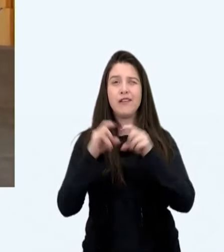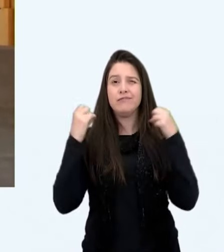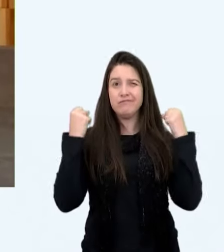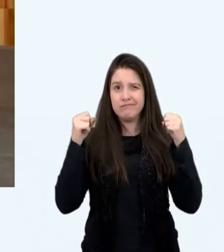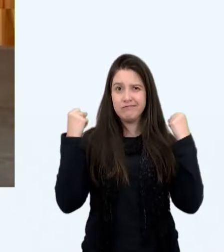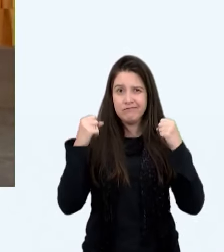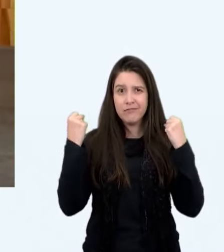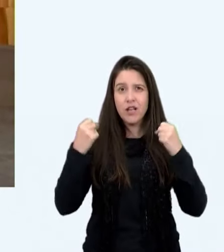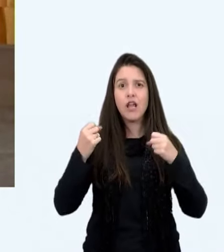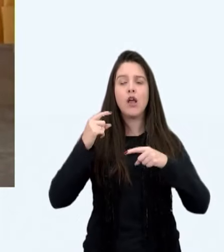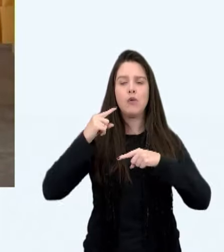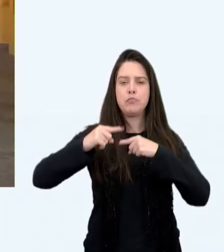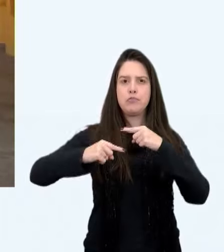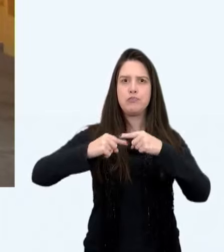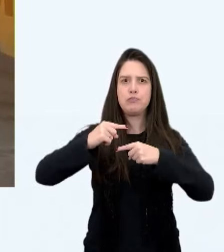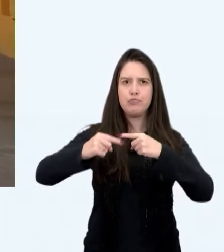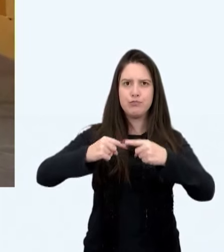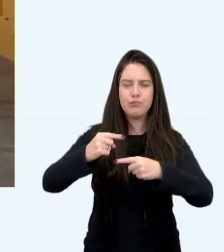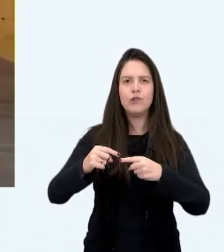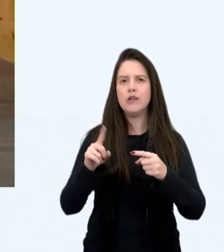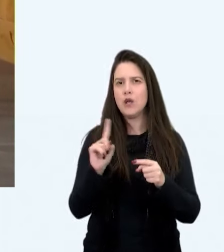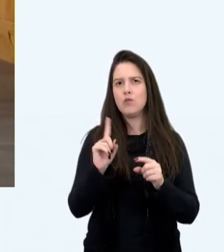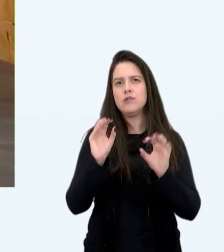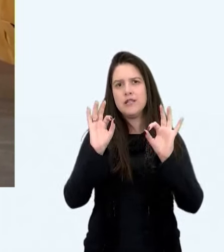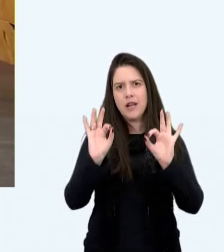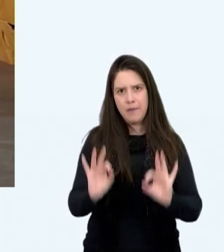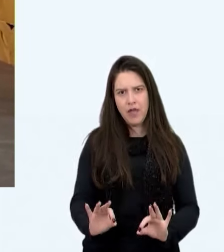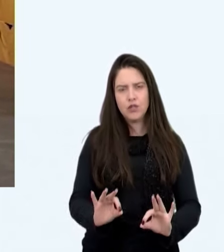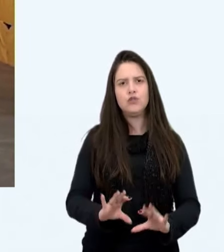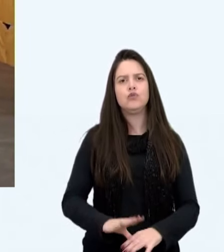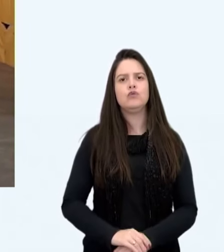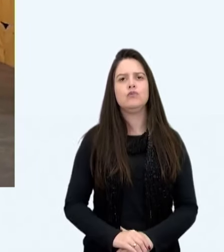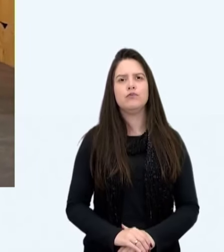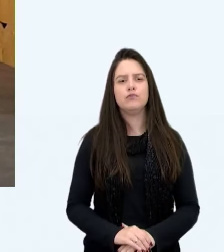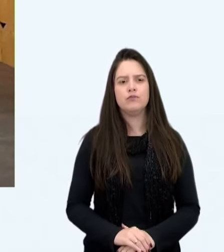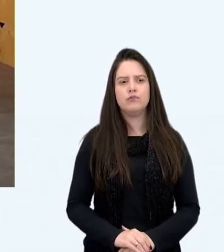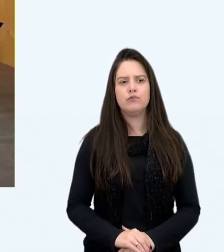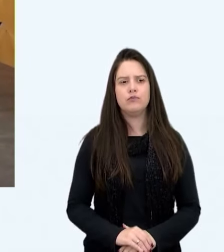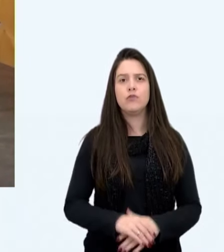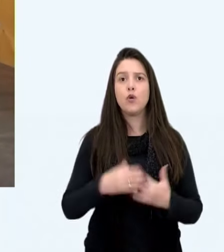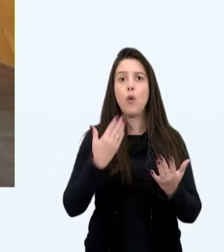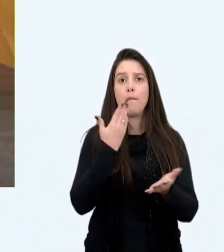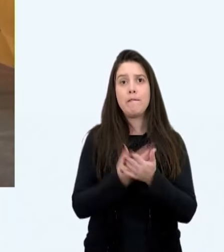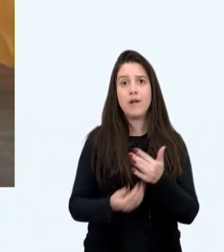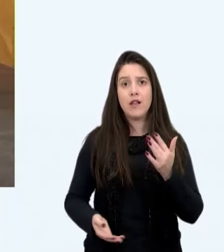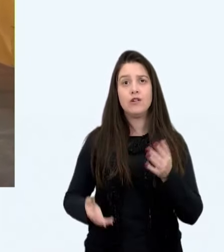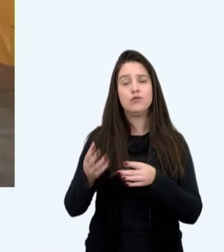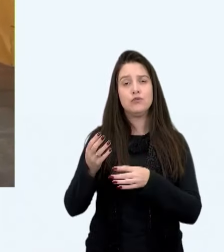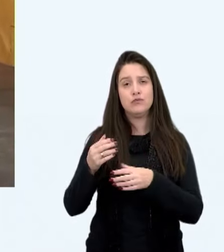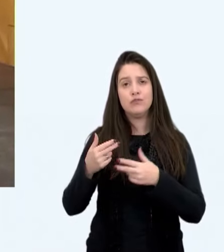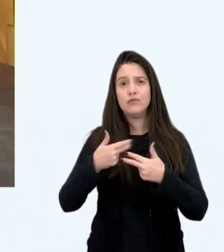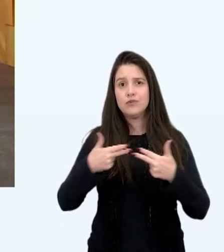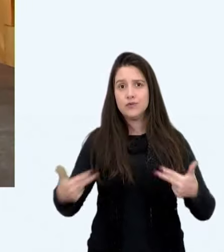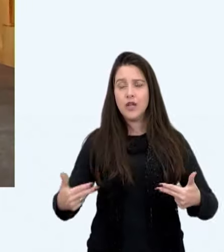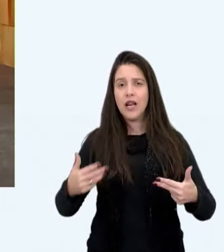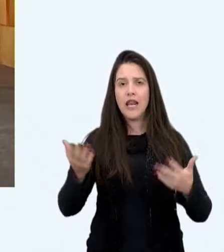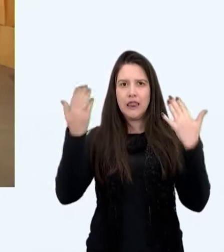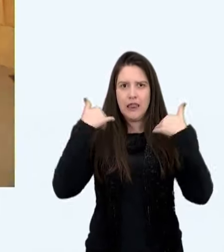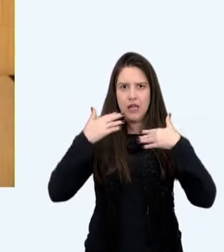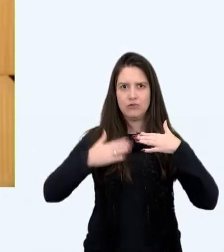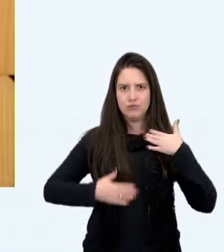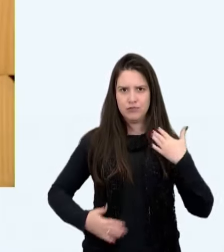que vai gerar não necessariamente uma perda total da produção de insulina, mas